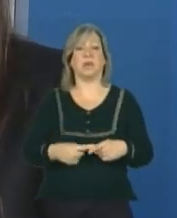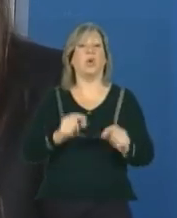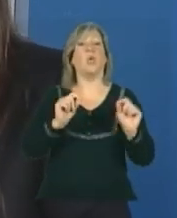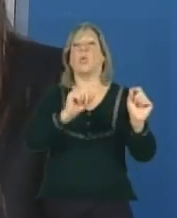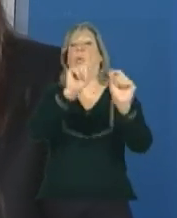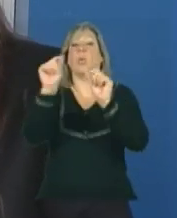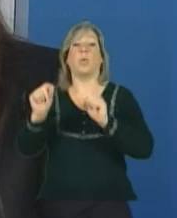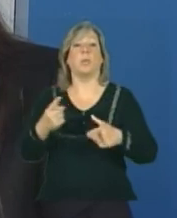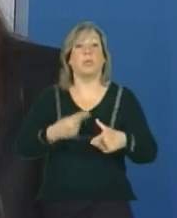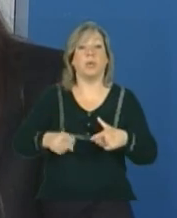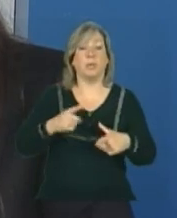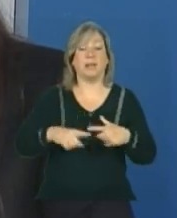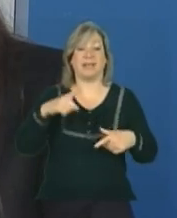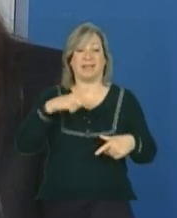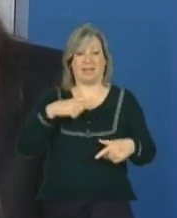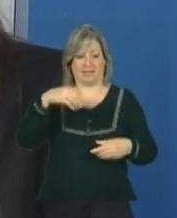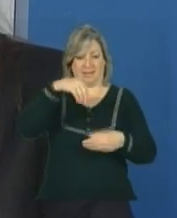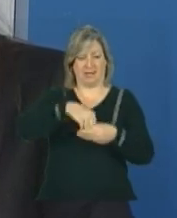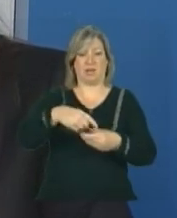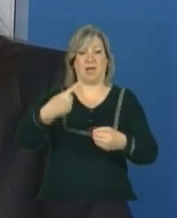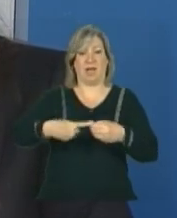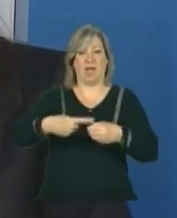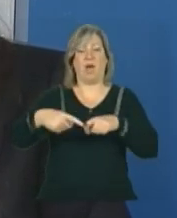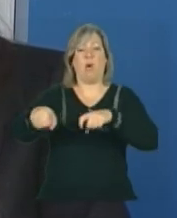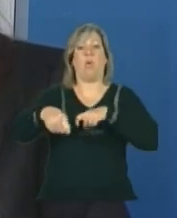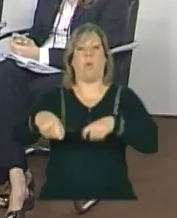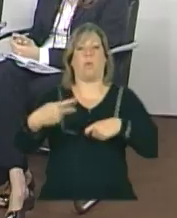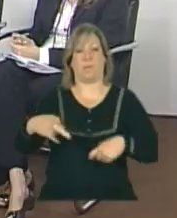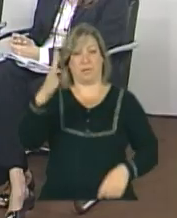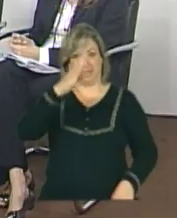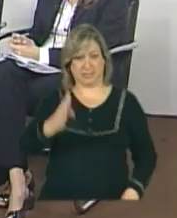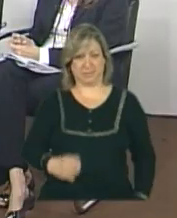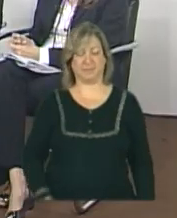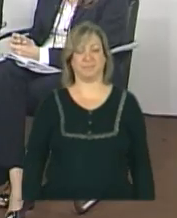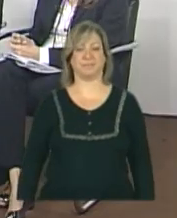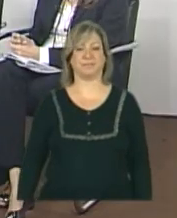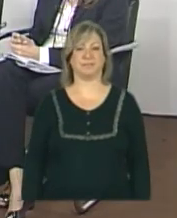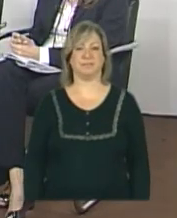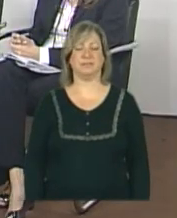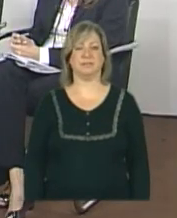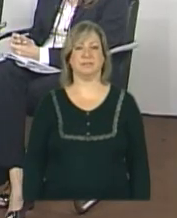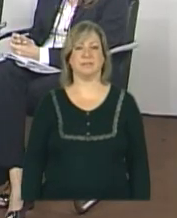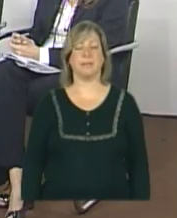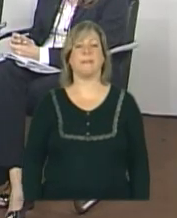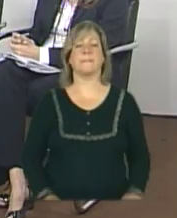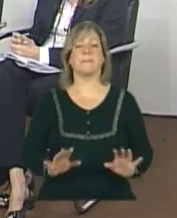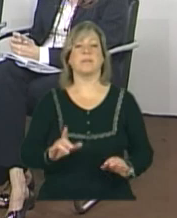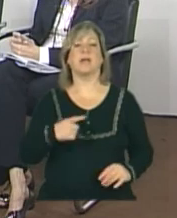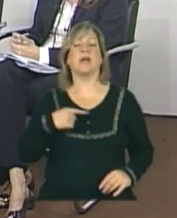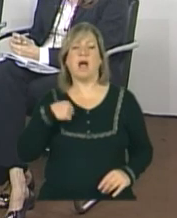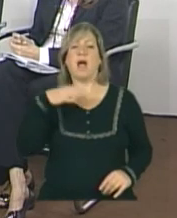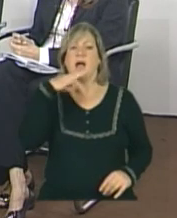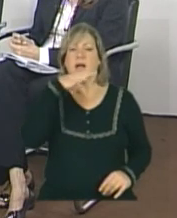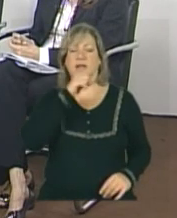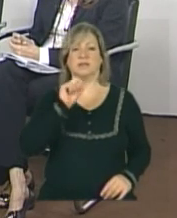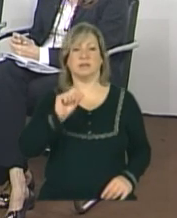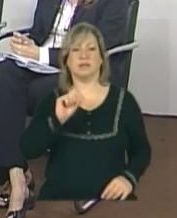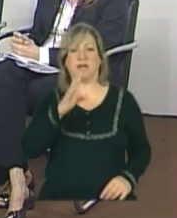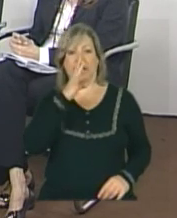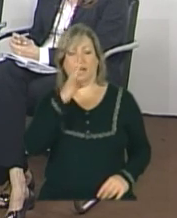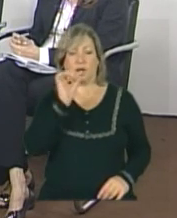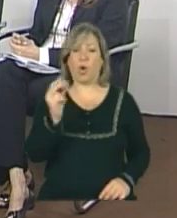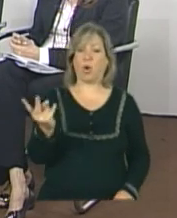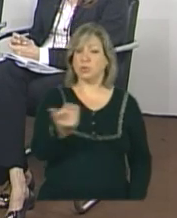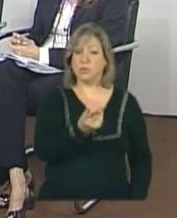que existem na área rural do Brasil. Bom, fica meio que no ar, mas é porque acho interessante que as duas